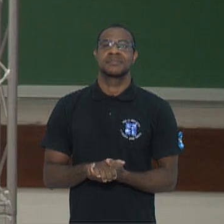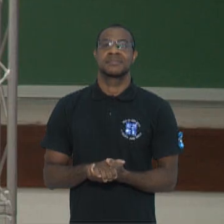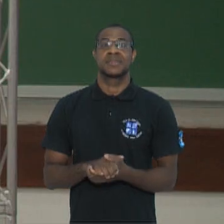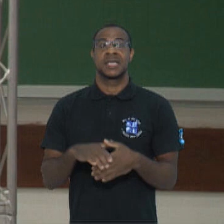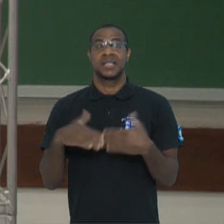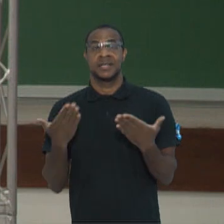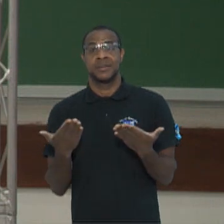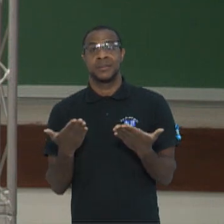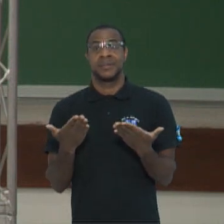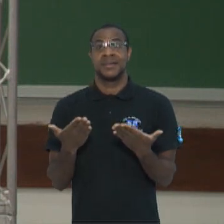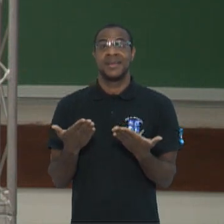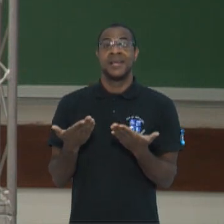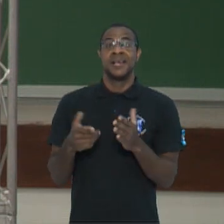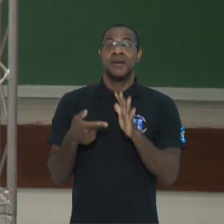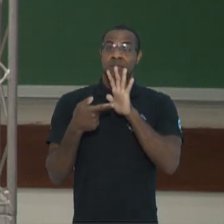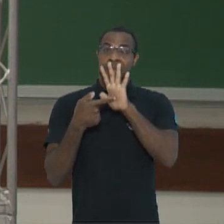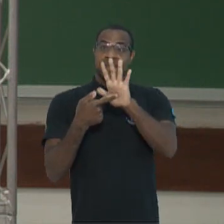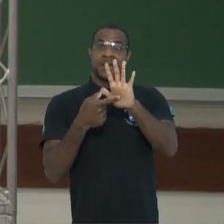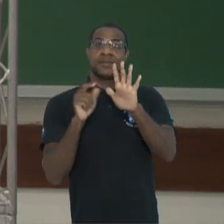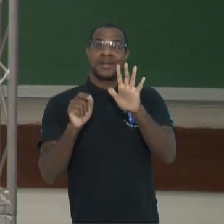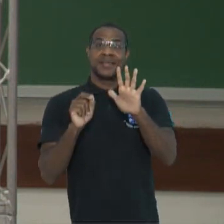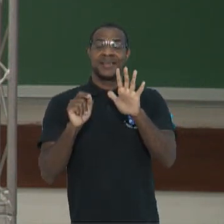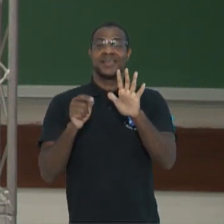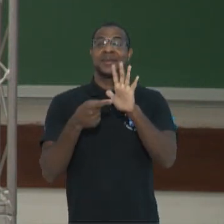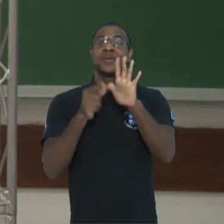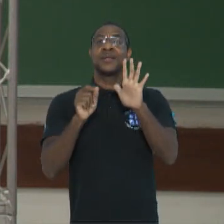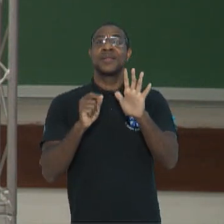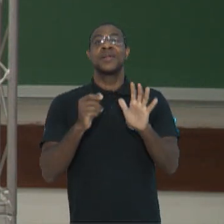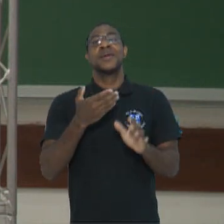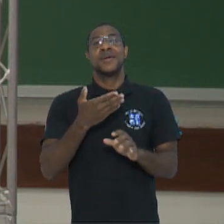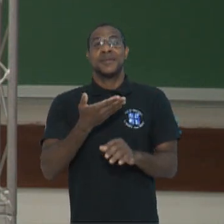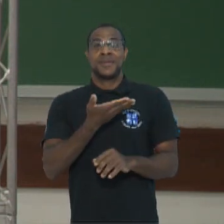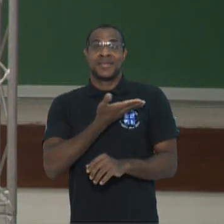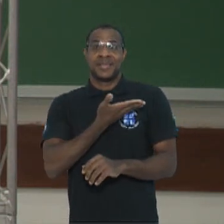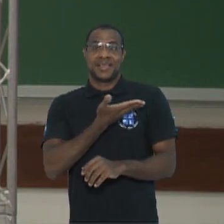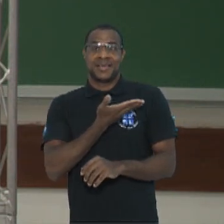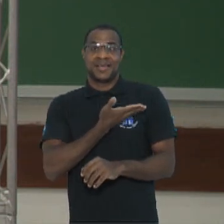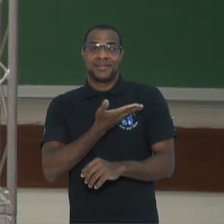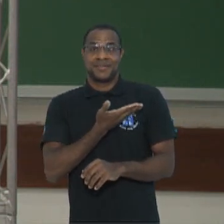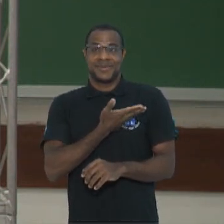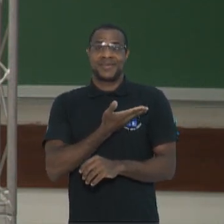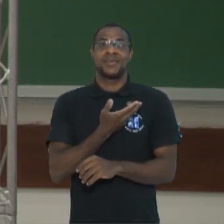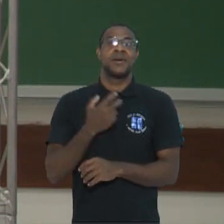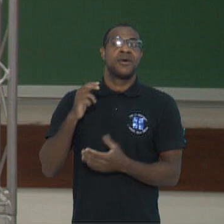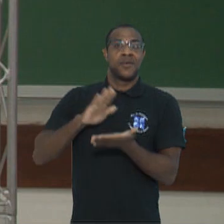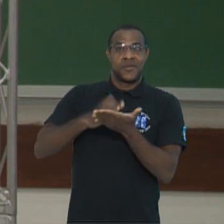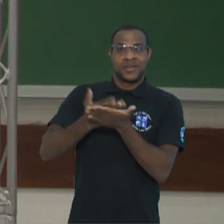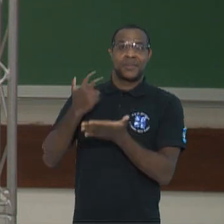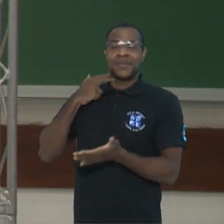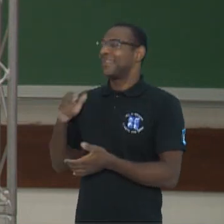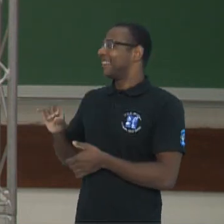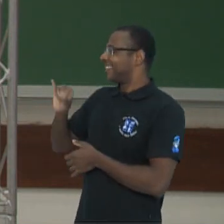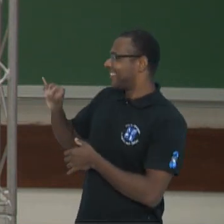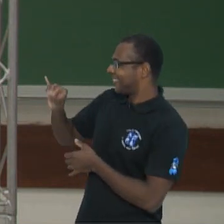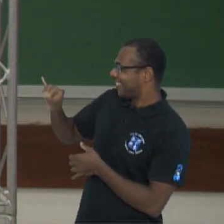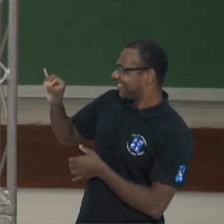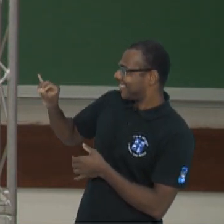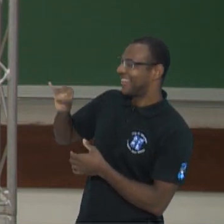Então, pessoal, eu vou apresentar a vocês, na verdade, o nosso aluno que está conosco, né? O Val, nosso intérprete. Oi, Val!